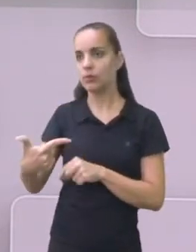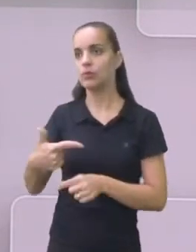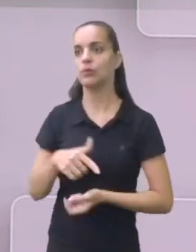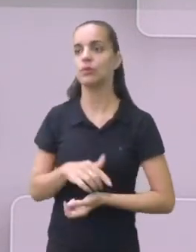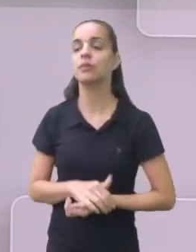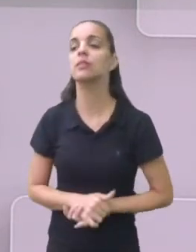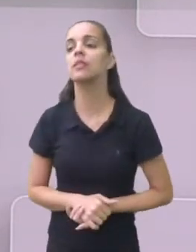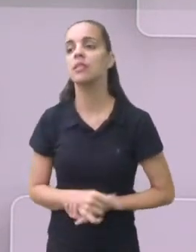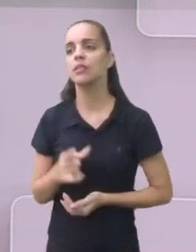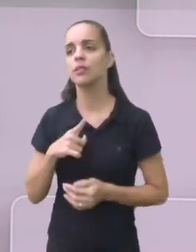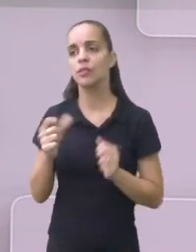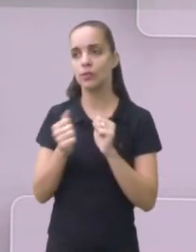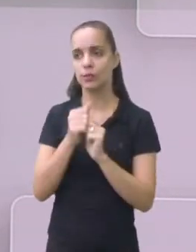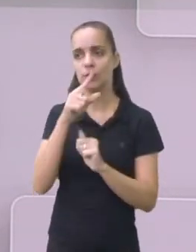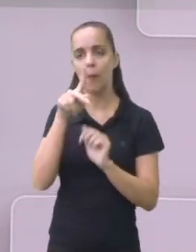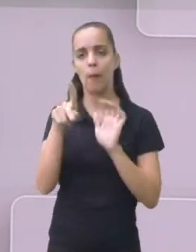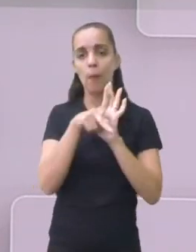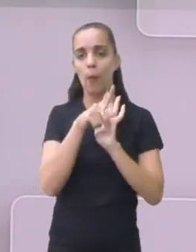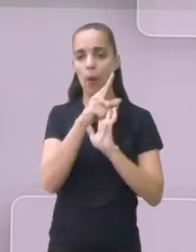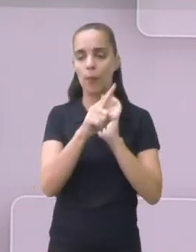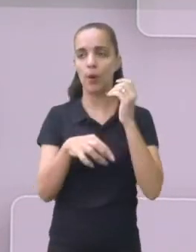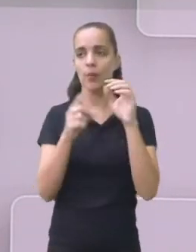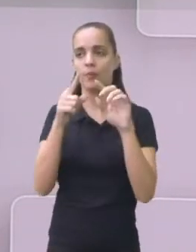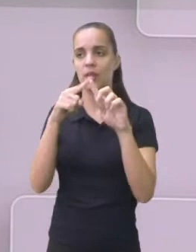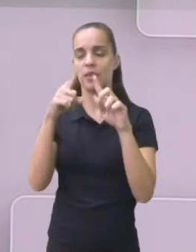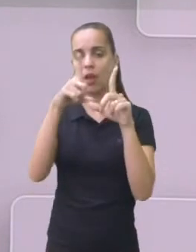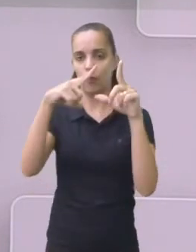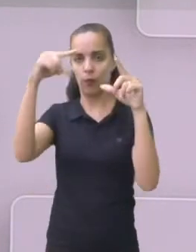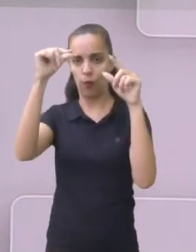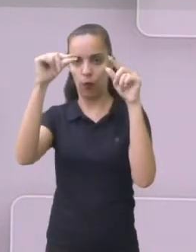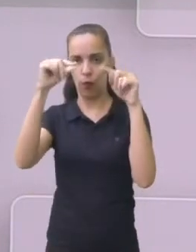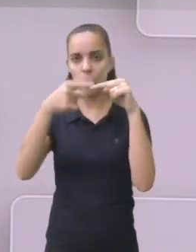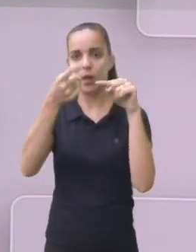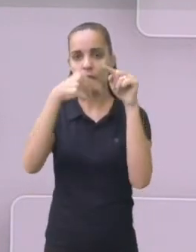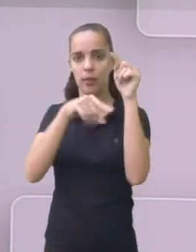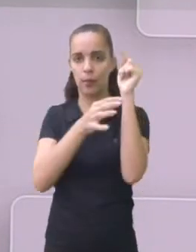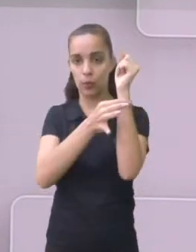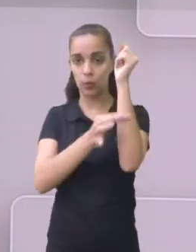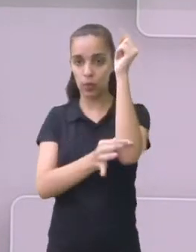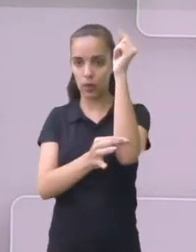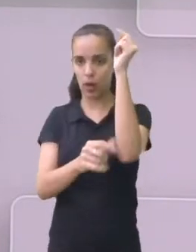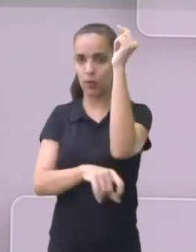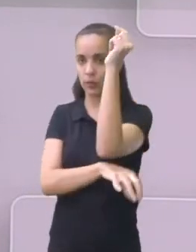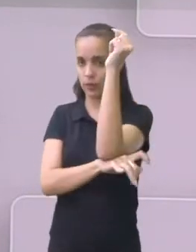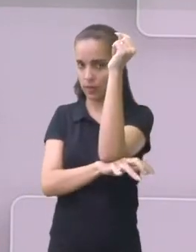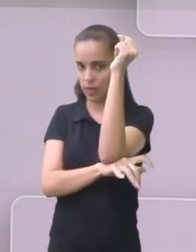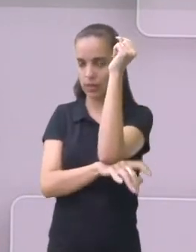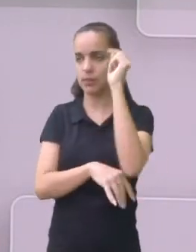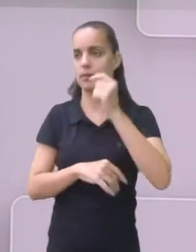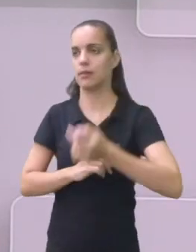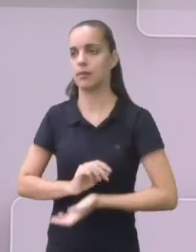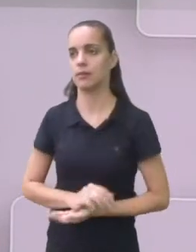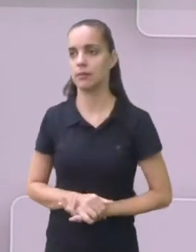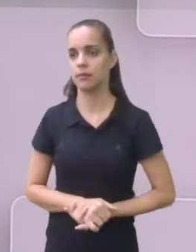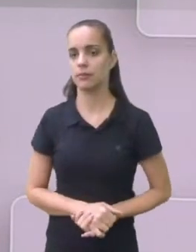das folhas, do caule e da raiz, que faz todas essas funções.